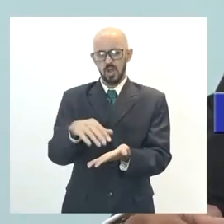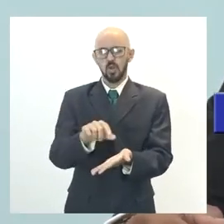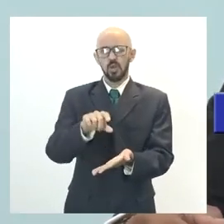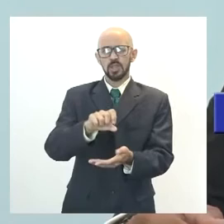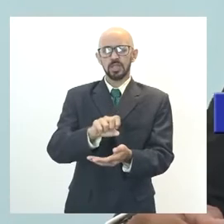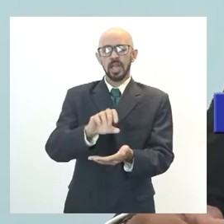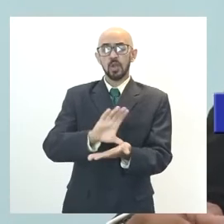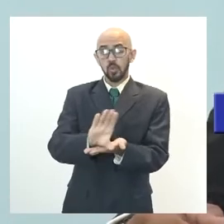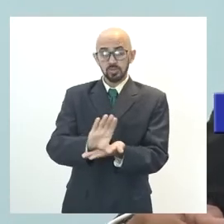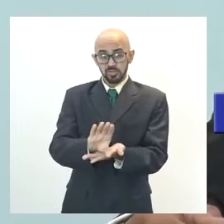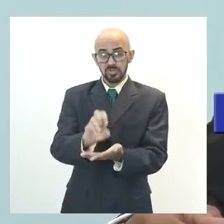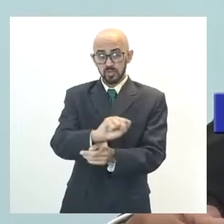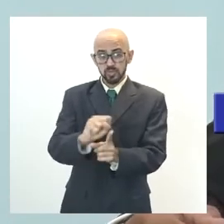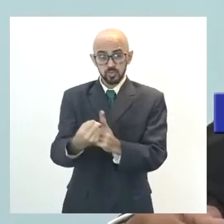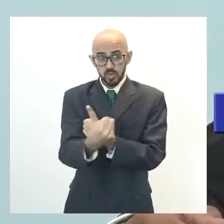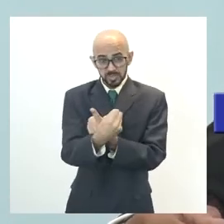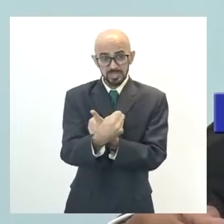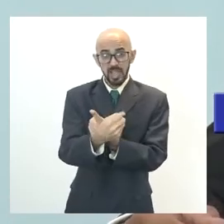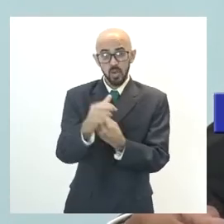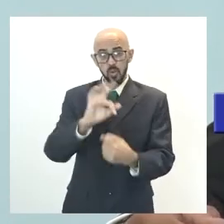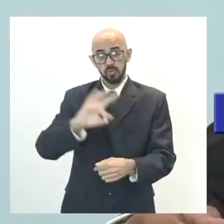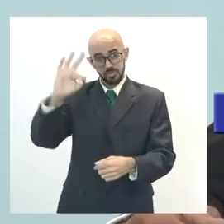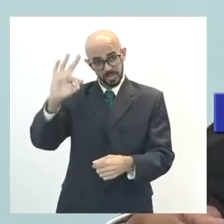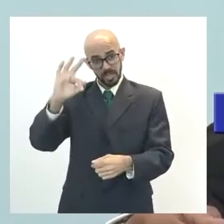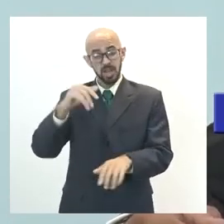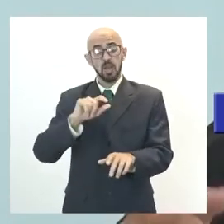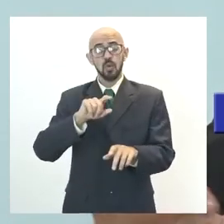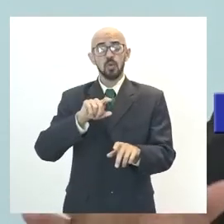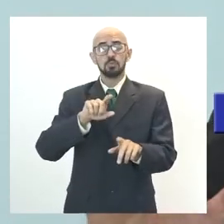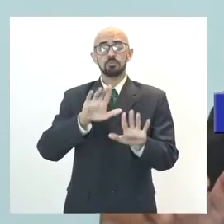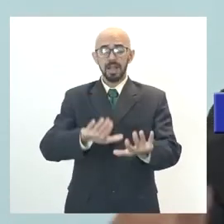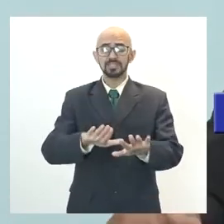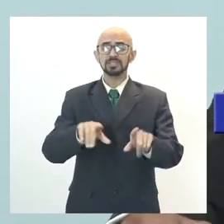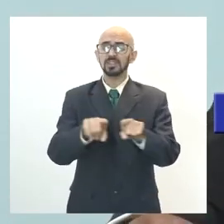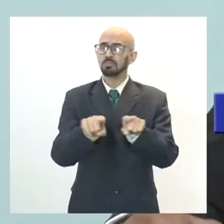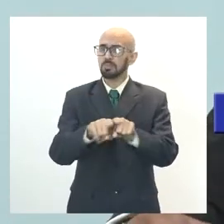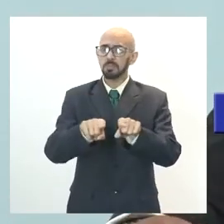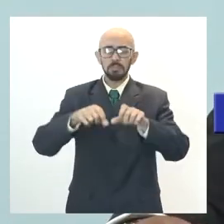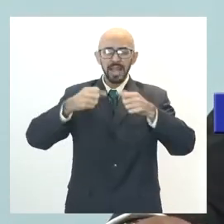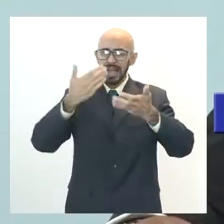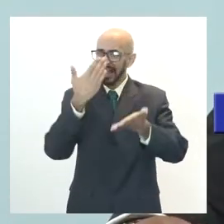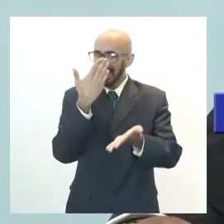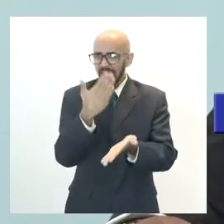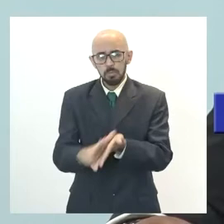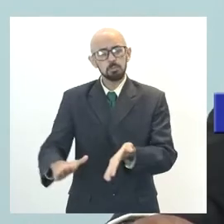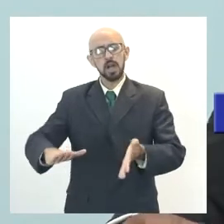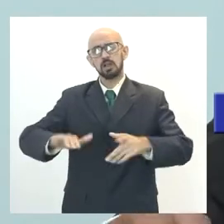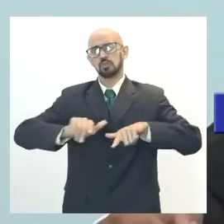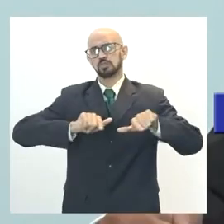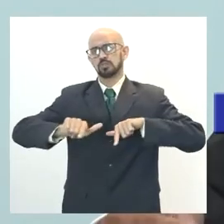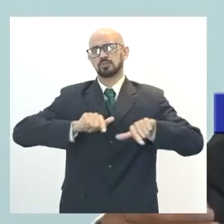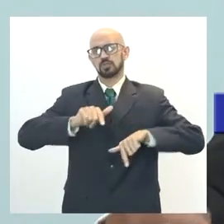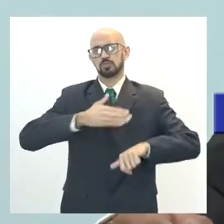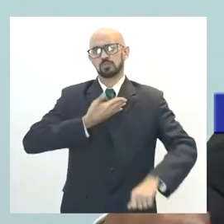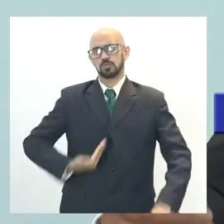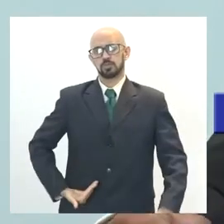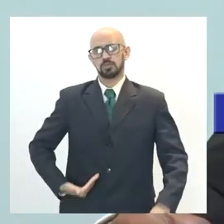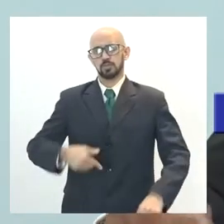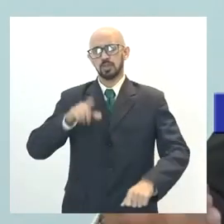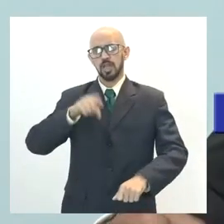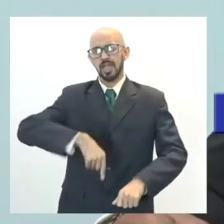social federal mais veio para acabar de vez com serviço público e é